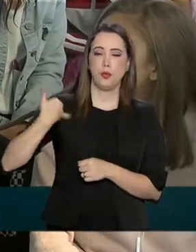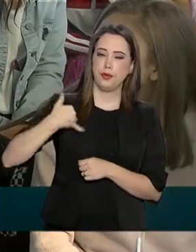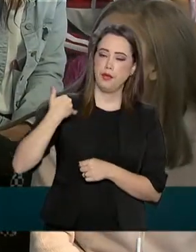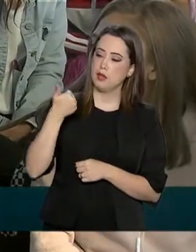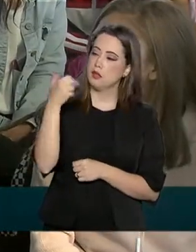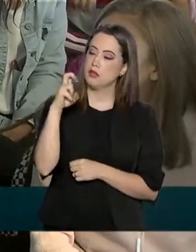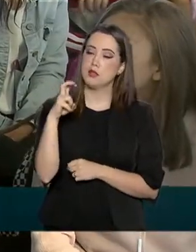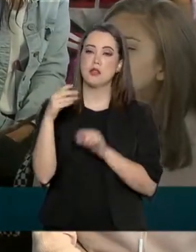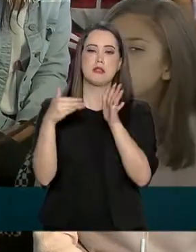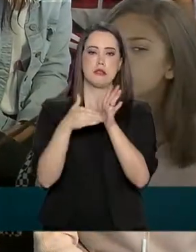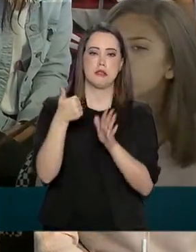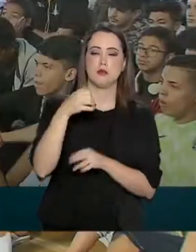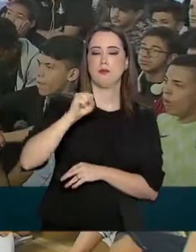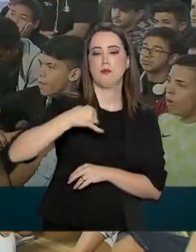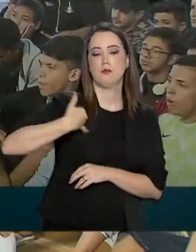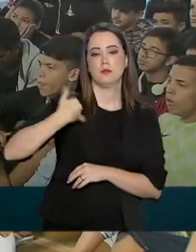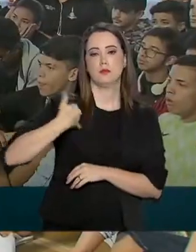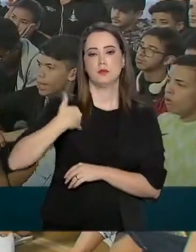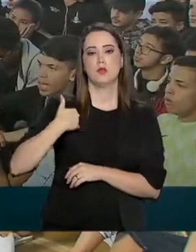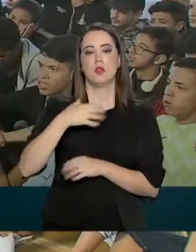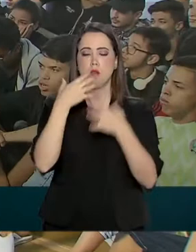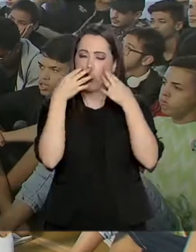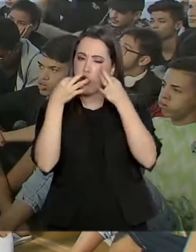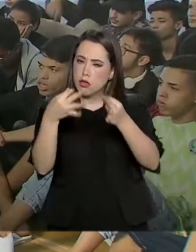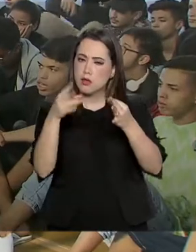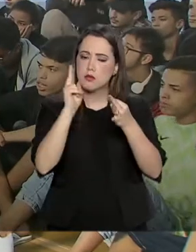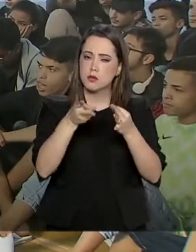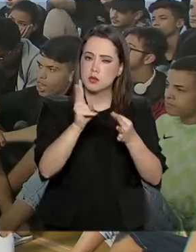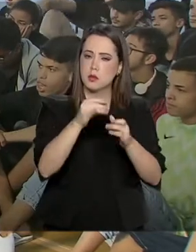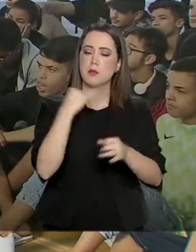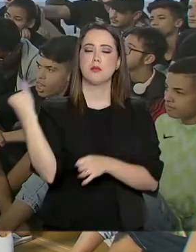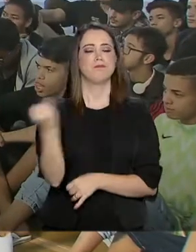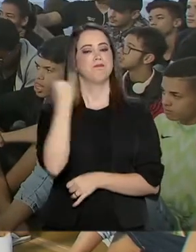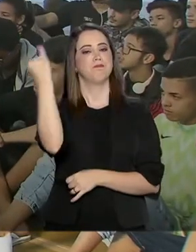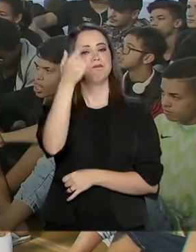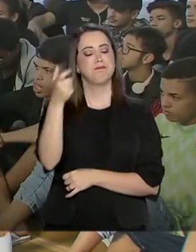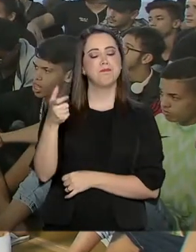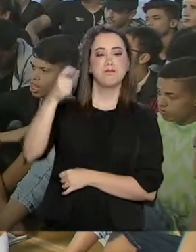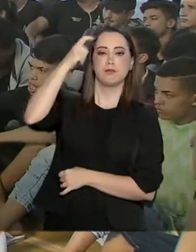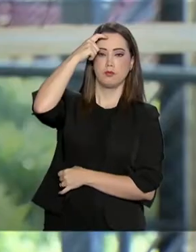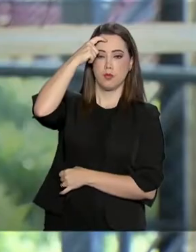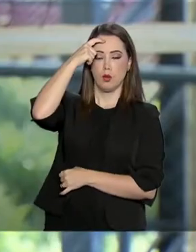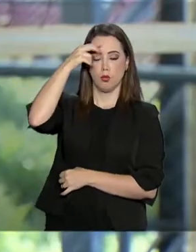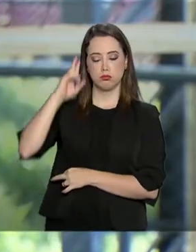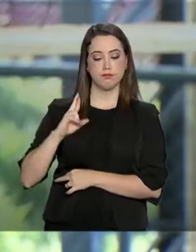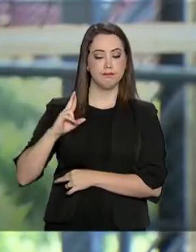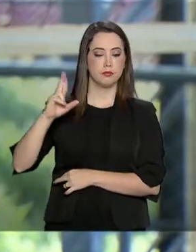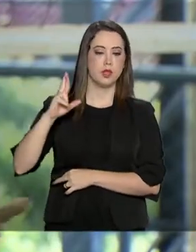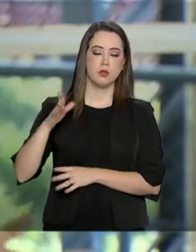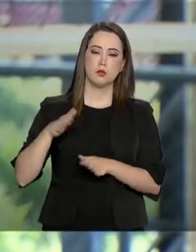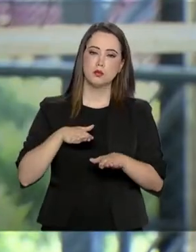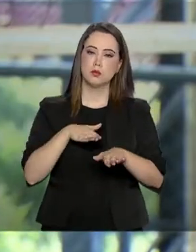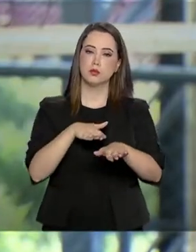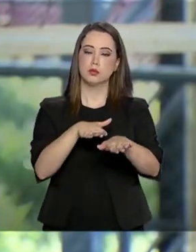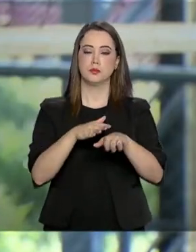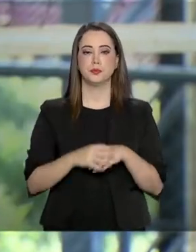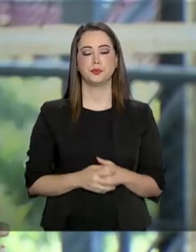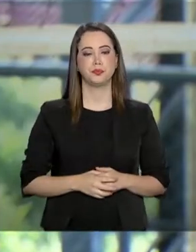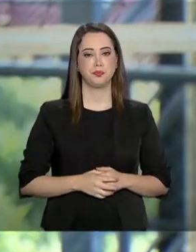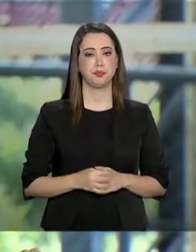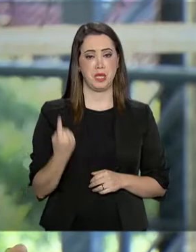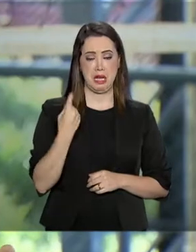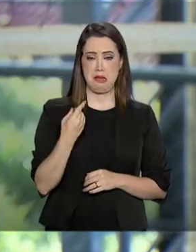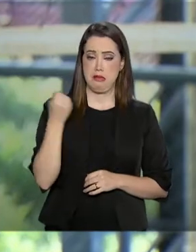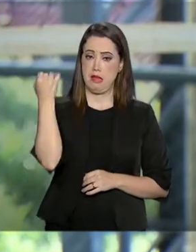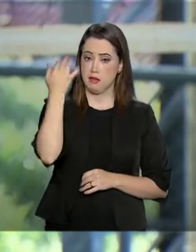entre 15 e 18 anos estão atentos à importância da consciência no trânsito. No Brasil, o ano passado,